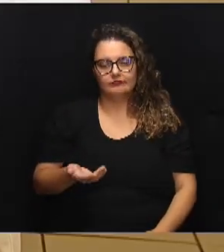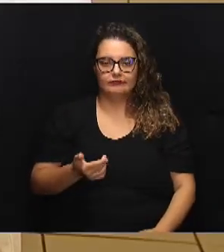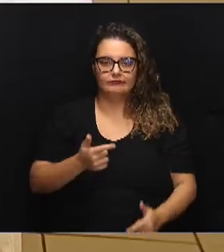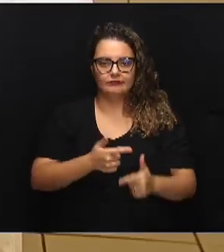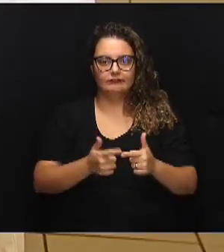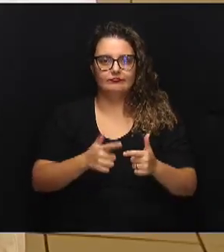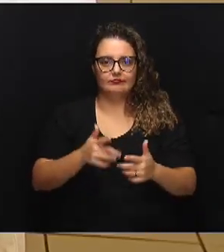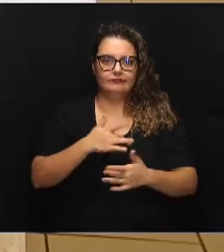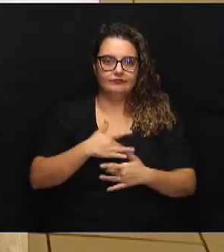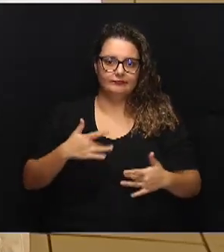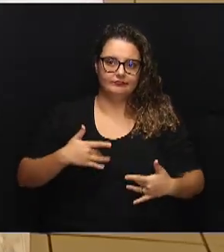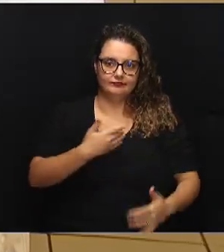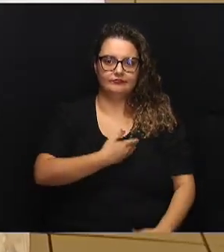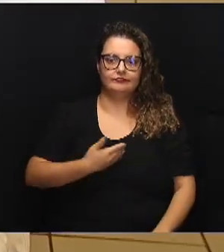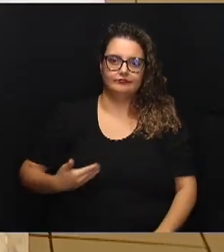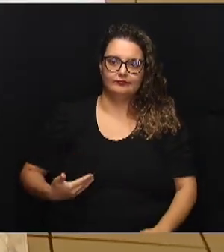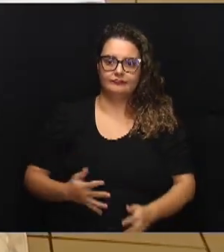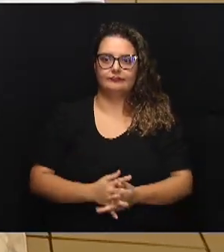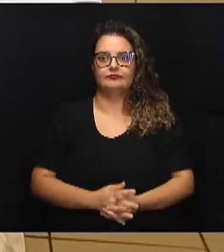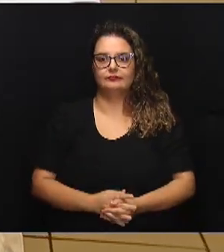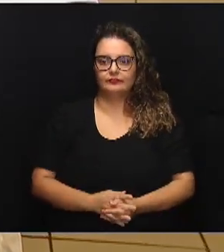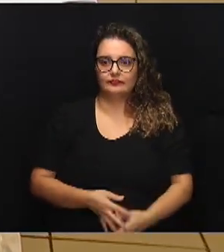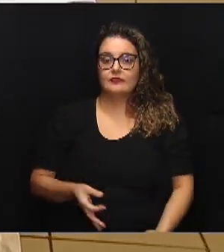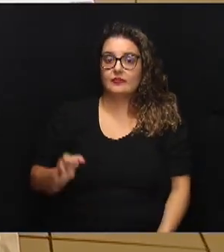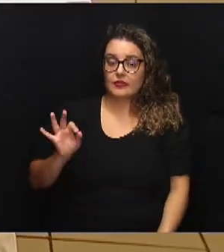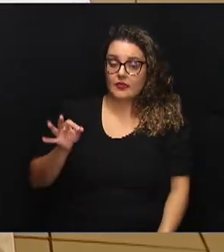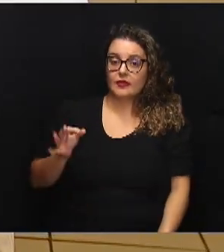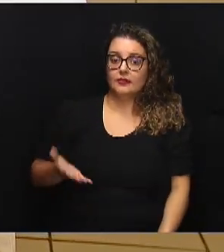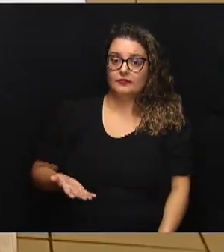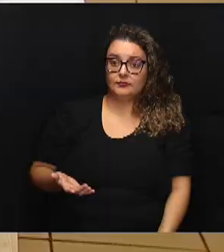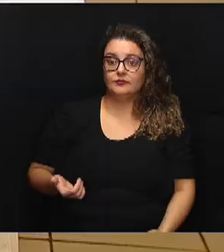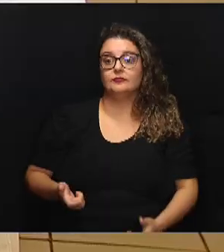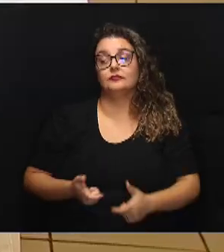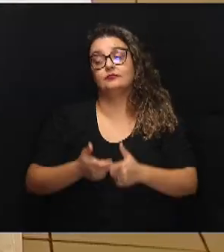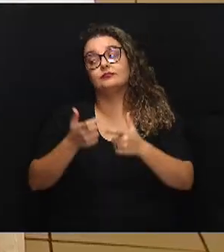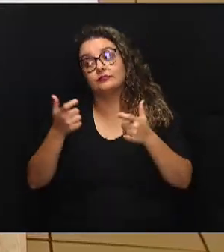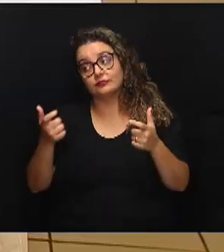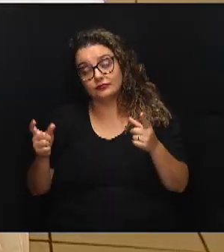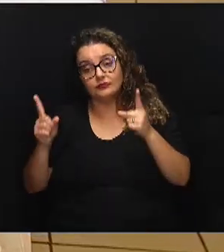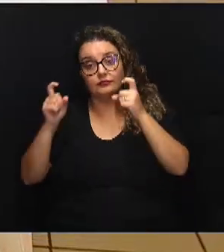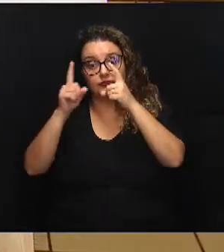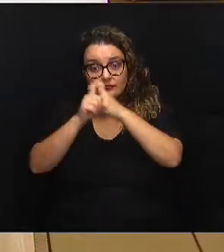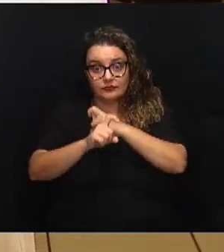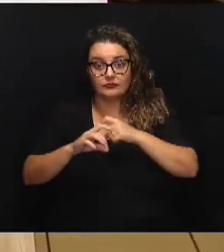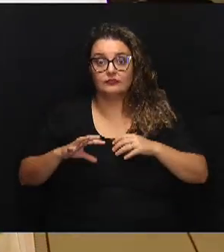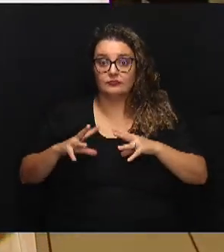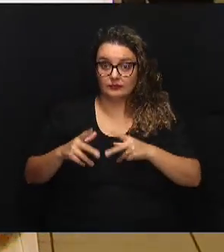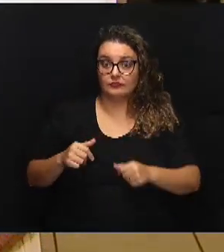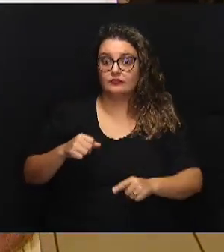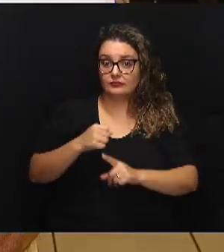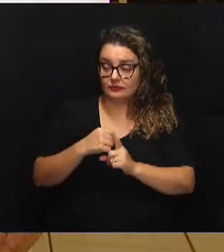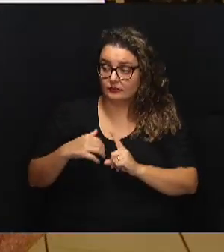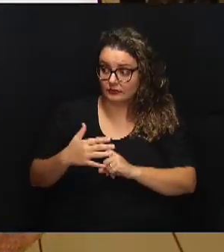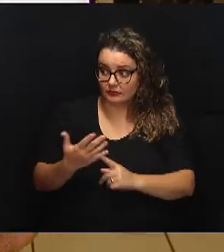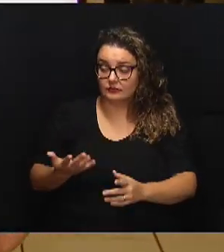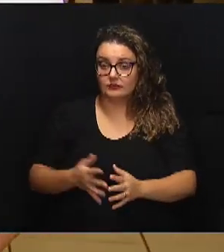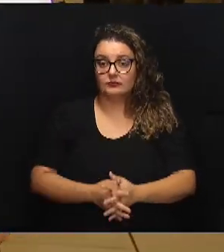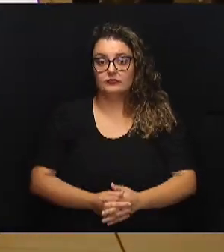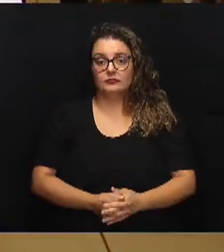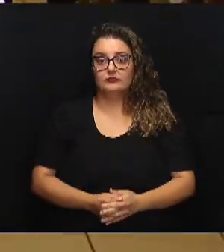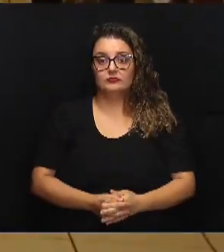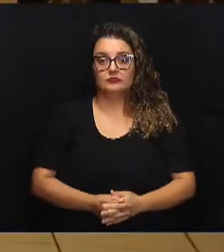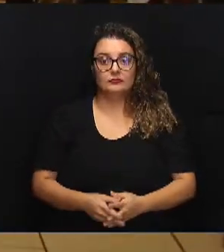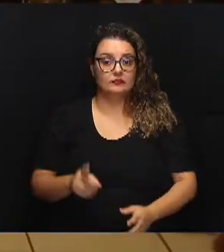de saúde pública? Com certeza, né? Um grande desafio para toda a sociedade, né?